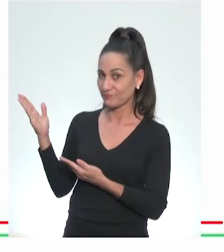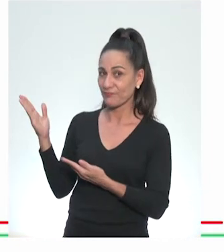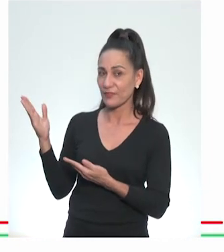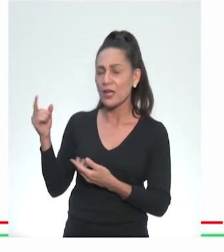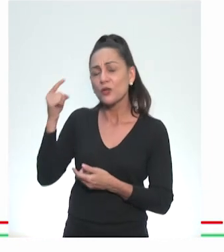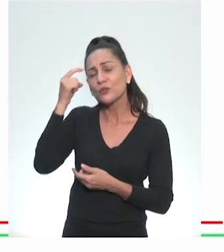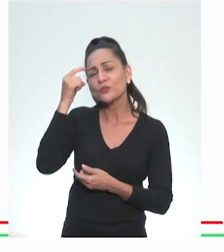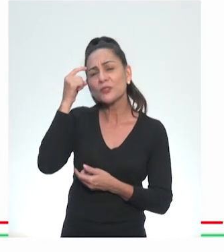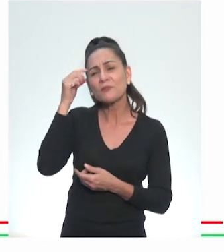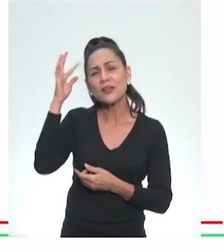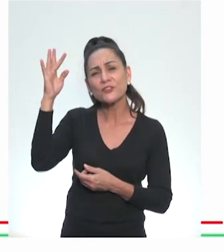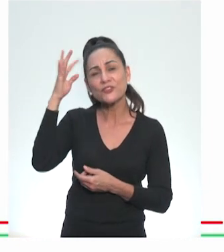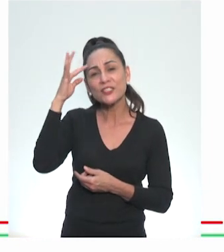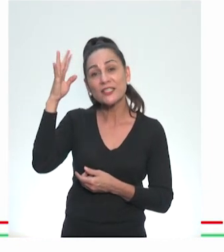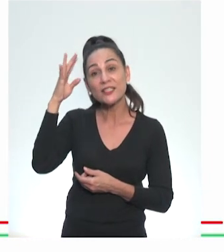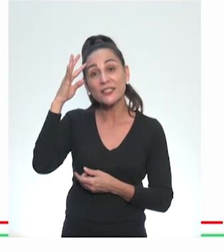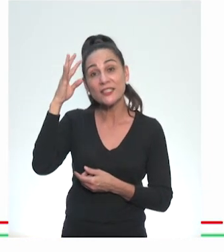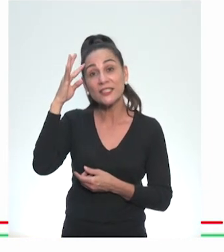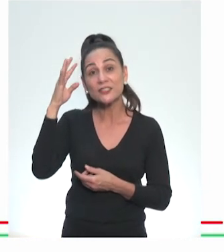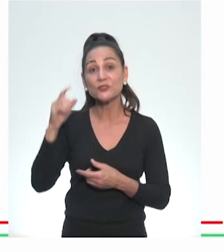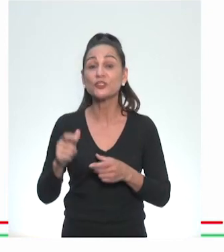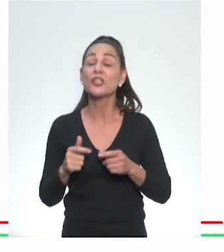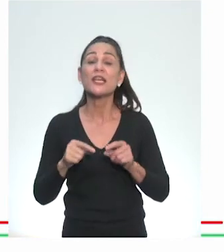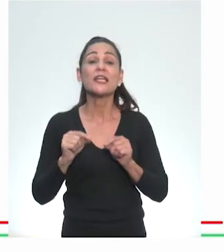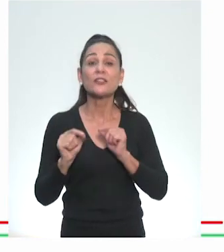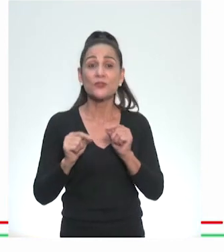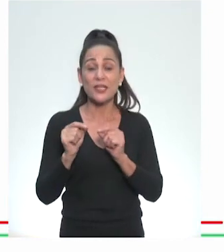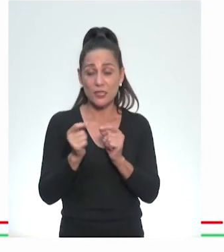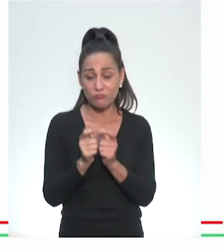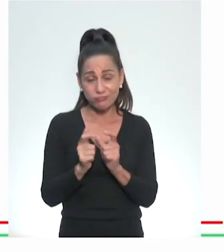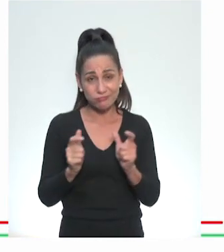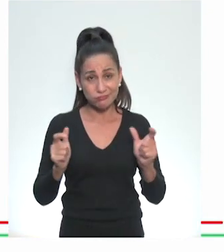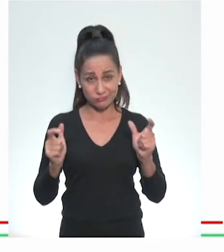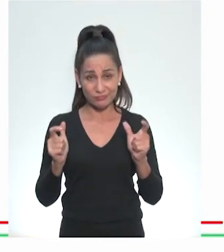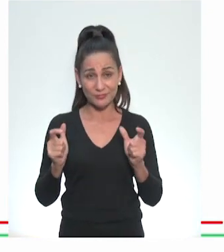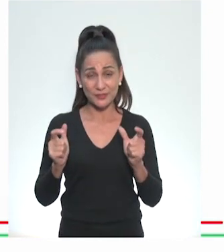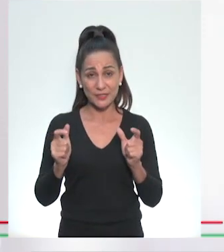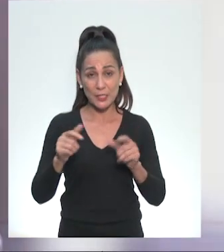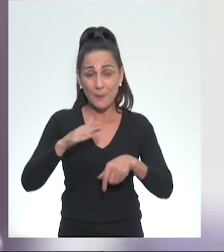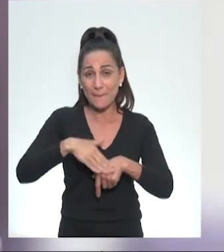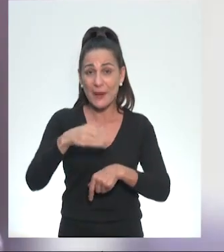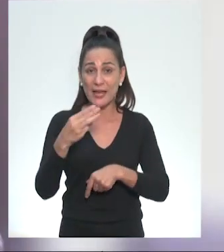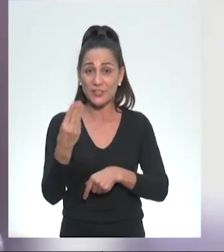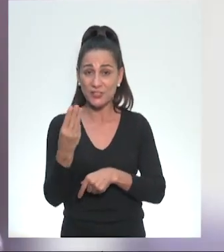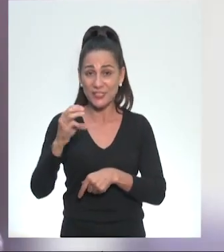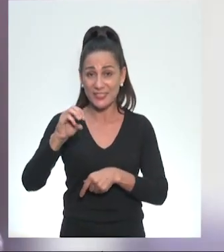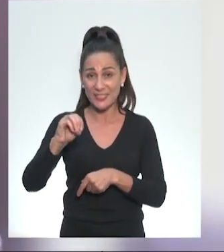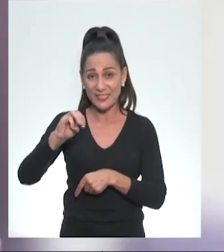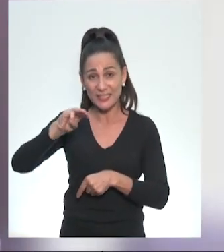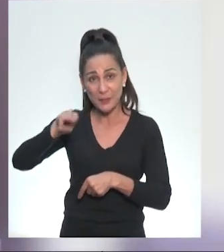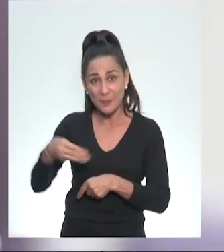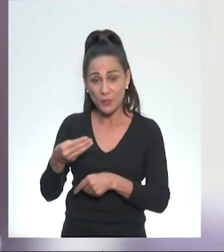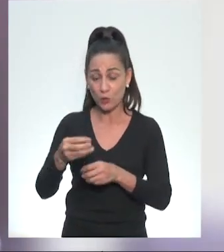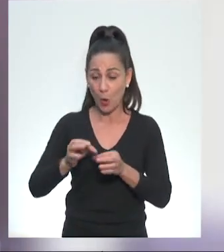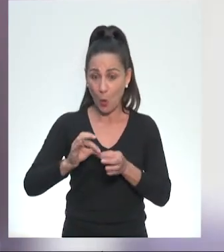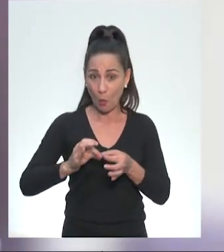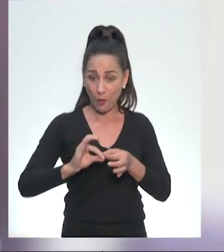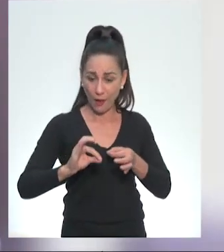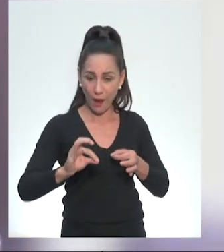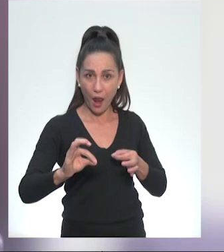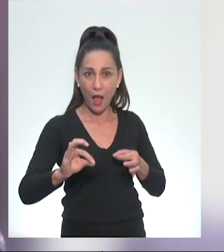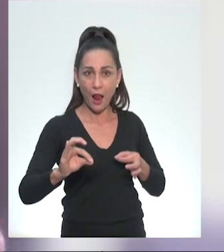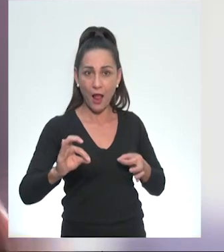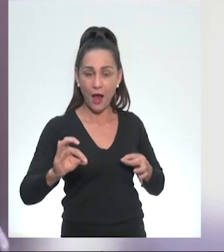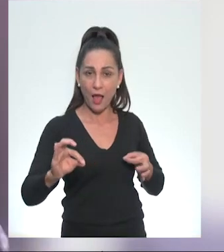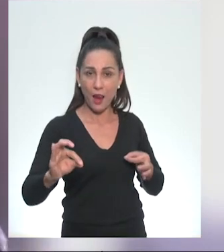Quando pensamos aí, né, na sua grande extensão, né, de mais de 30 milhões de quilômetros, 30